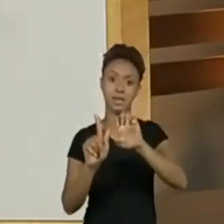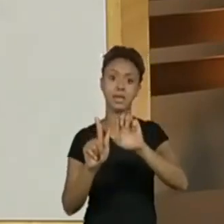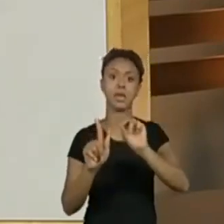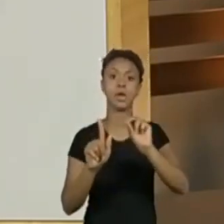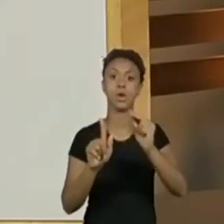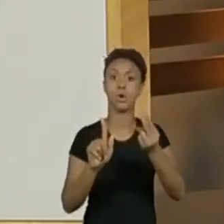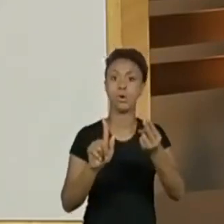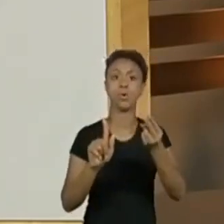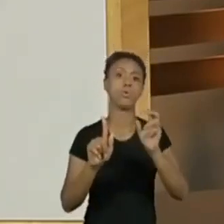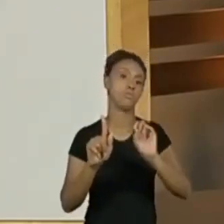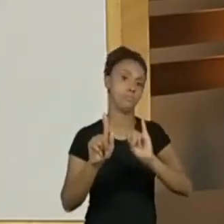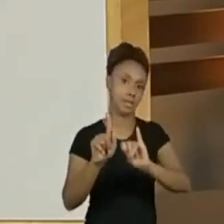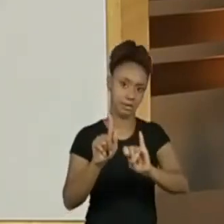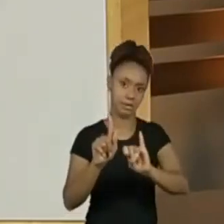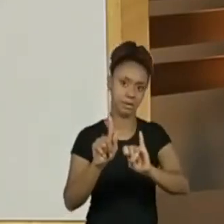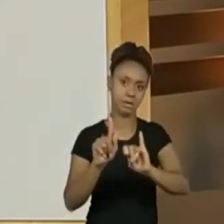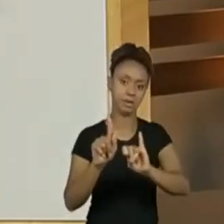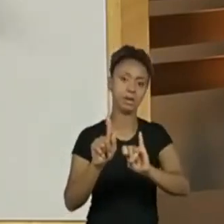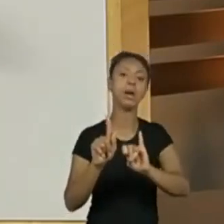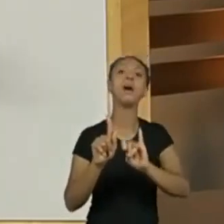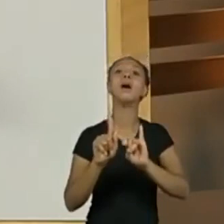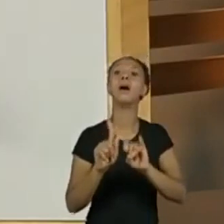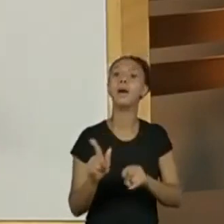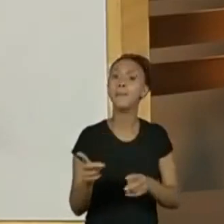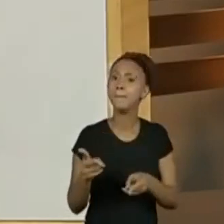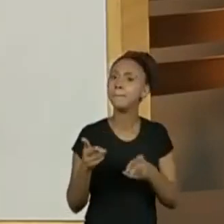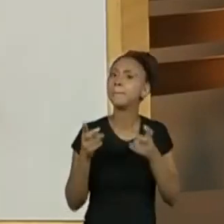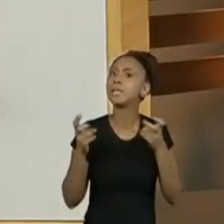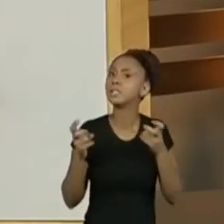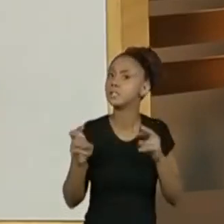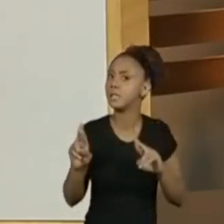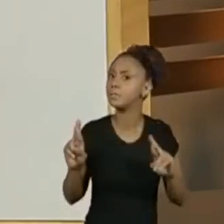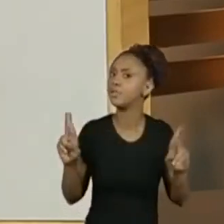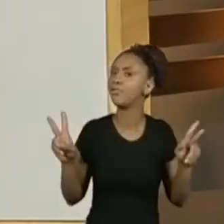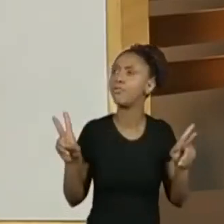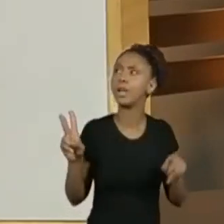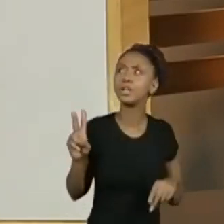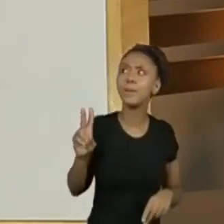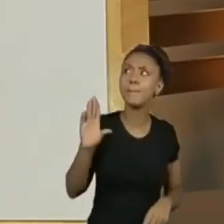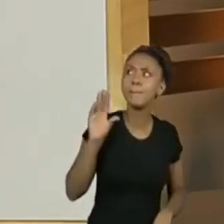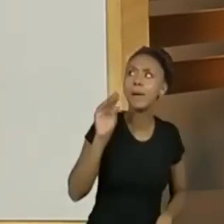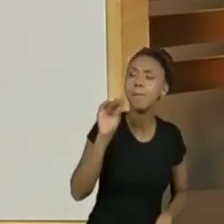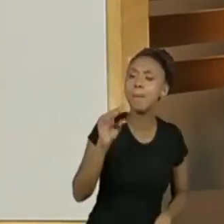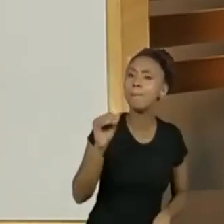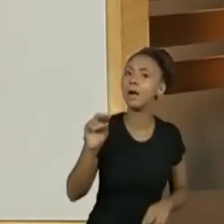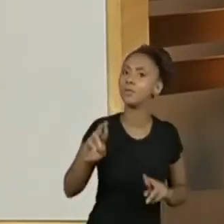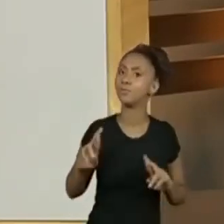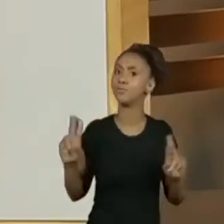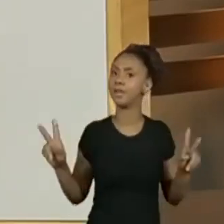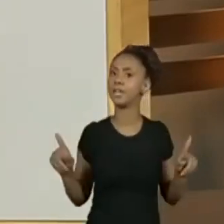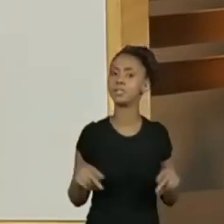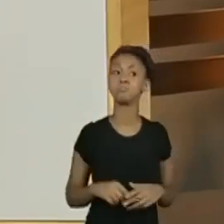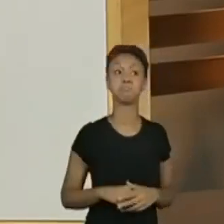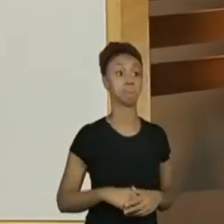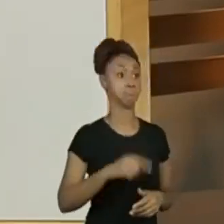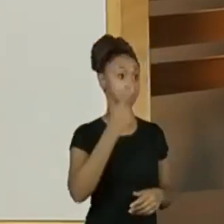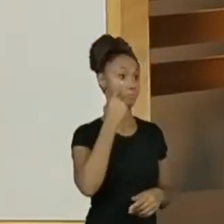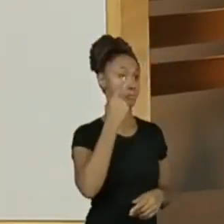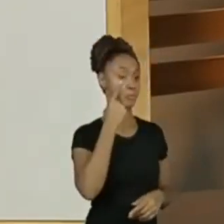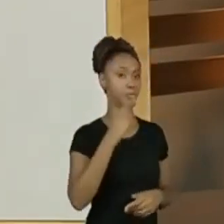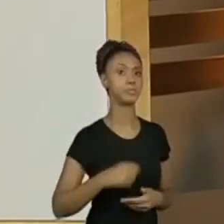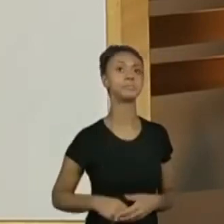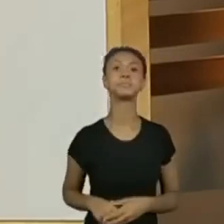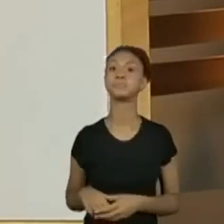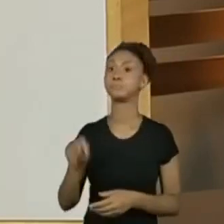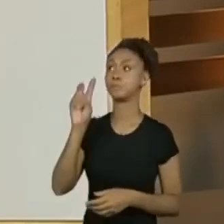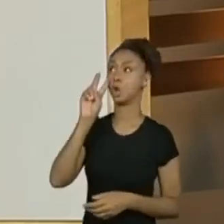I. E a letra I. Eles percebem um som diferente. Ah, é? Então vamos ver se é esse som diferente mesmo. Vou ler essas